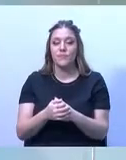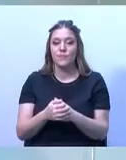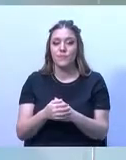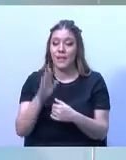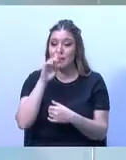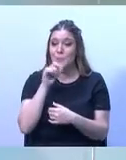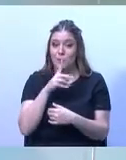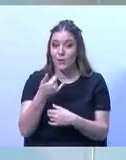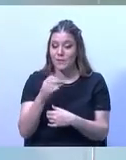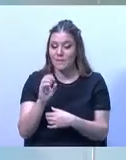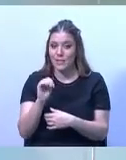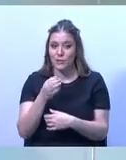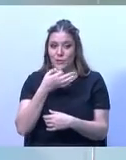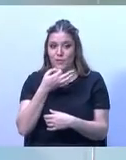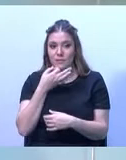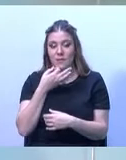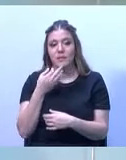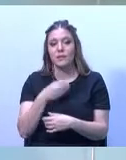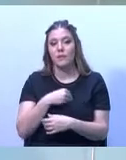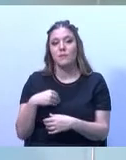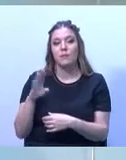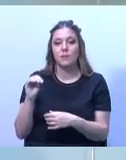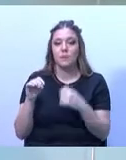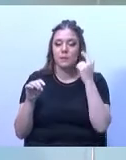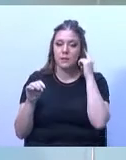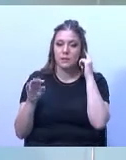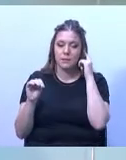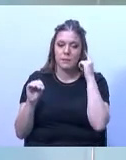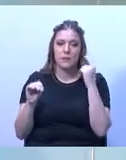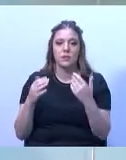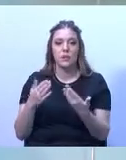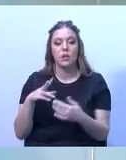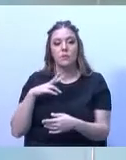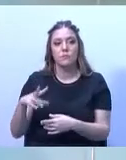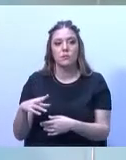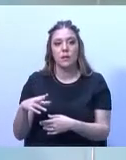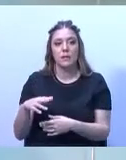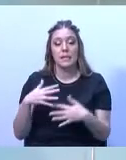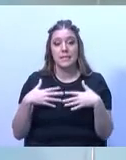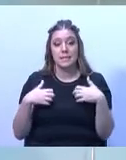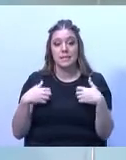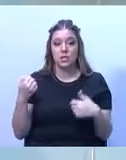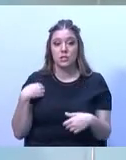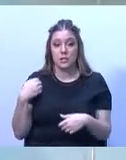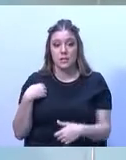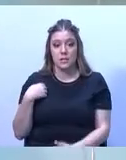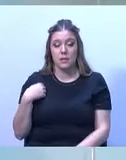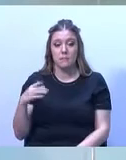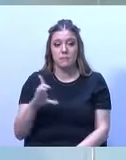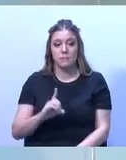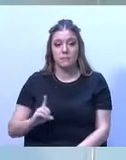Sim. Nós temos a podologia em Portugal, vai fazer agora, portanto, sexta e sábado, o seu